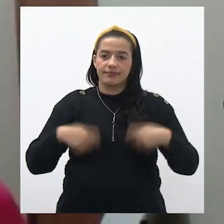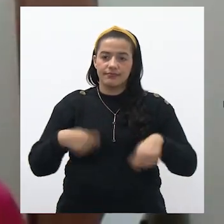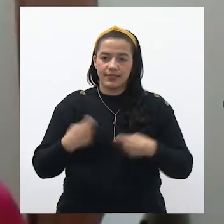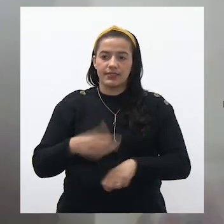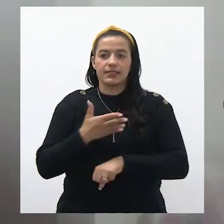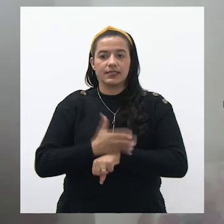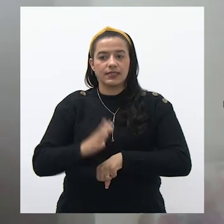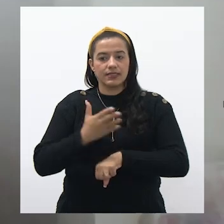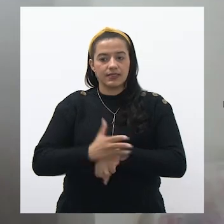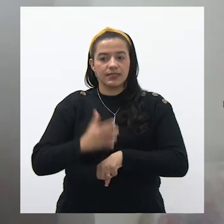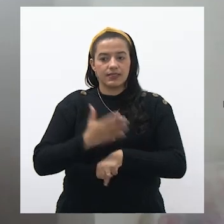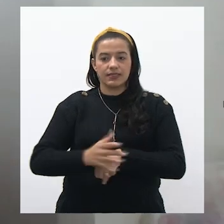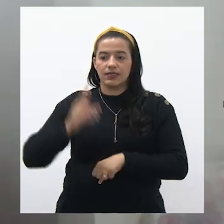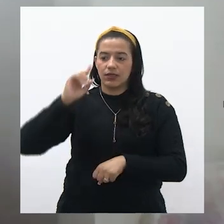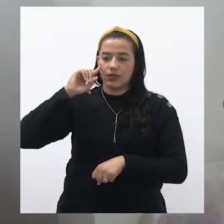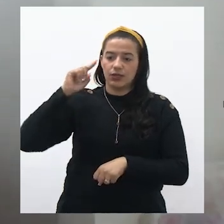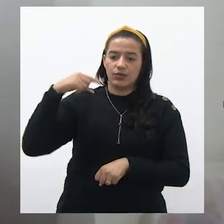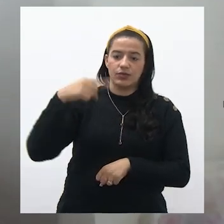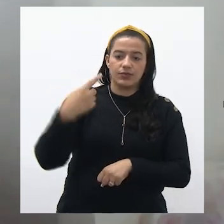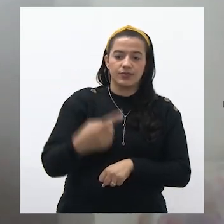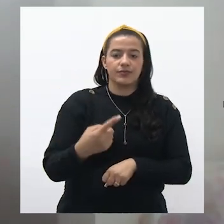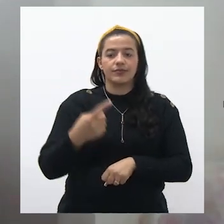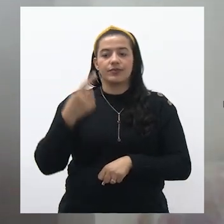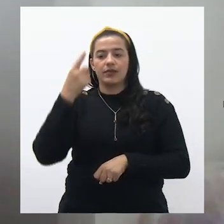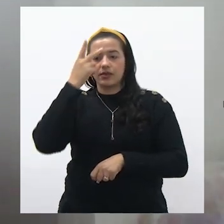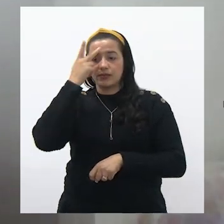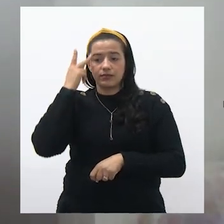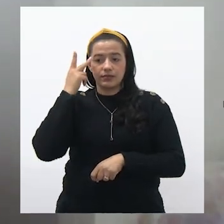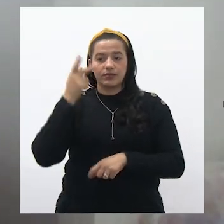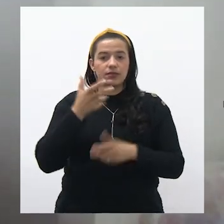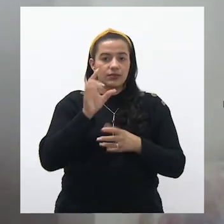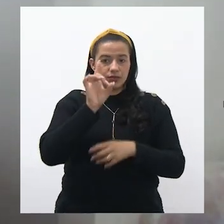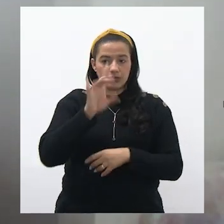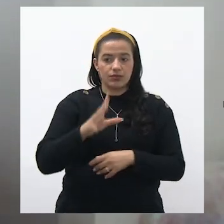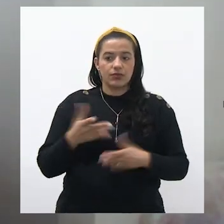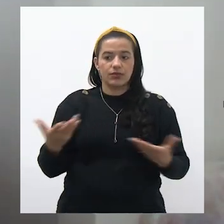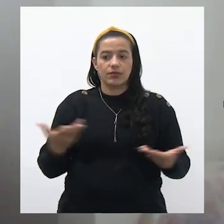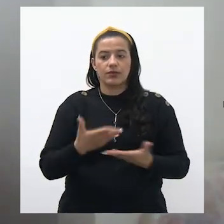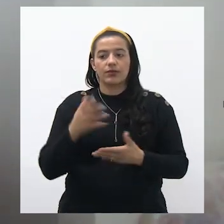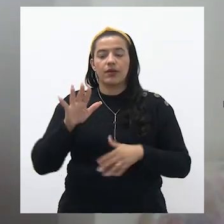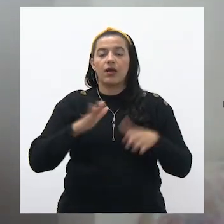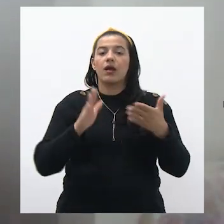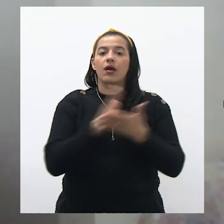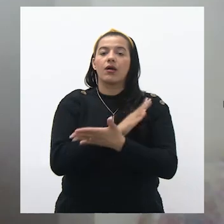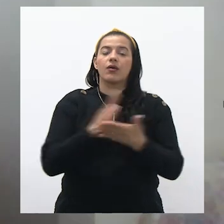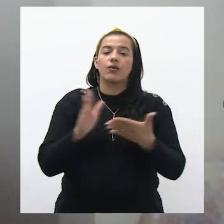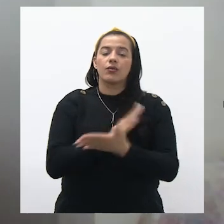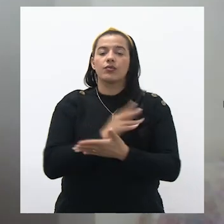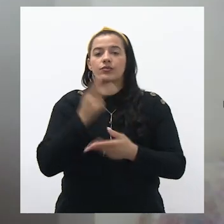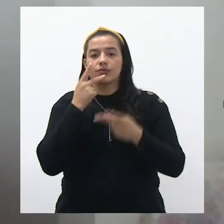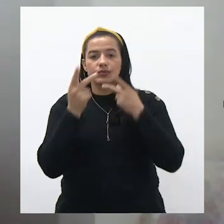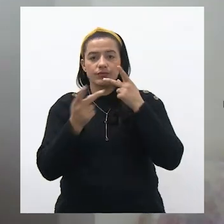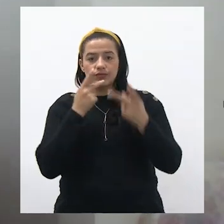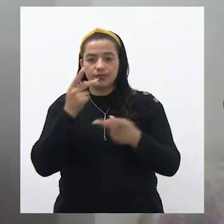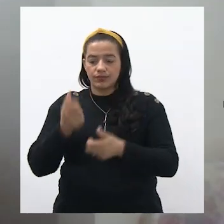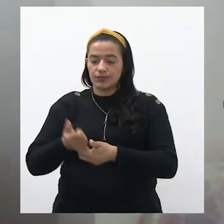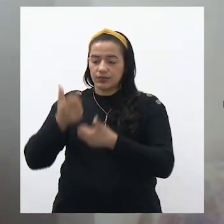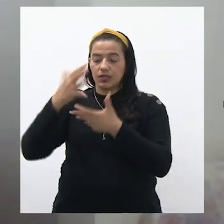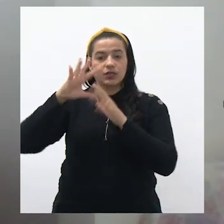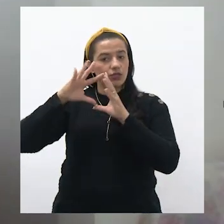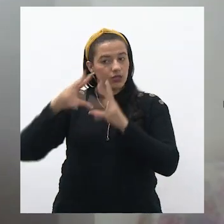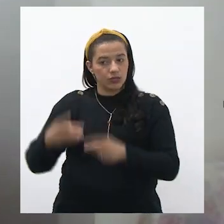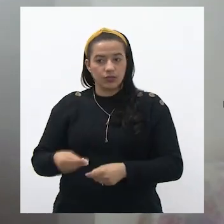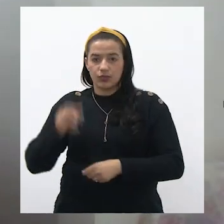prática todos os dias. As pessoas, eu queria só puxar um adendo, alguns comentários no chat, a gente lê todo o